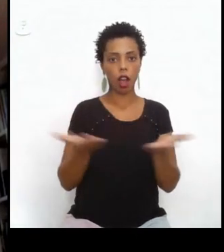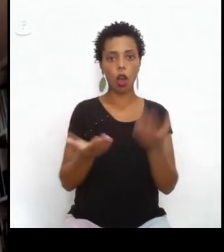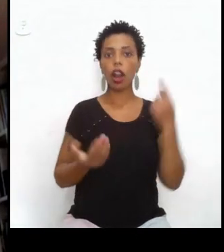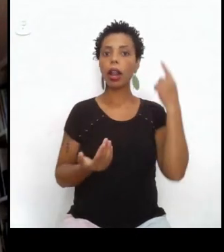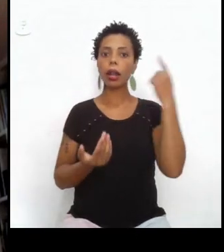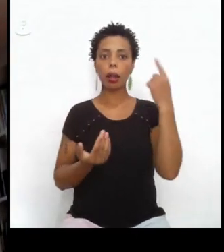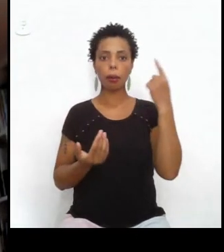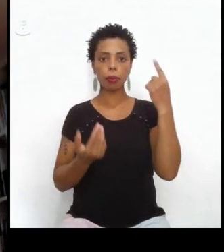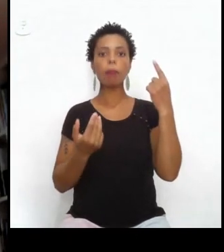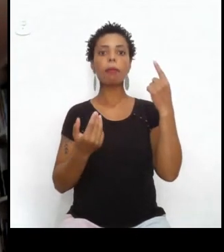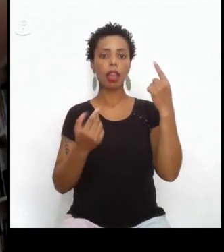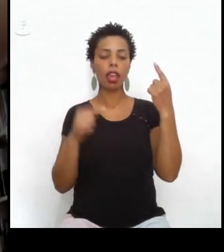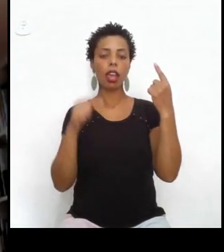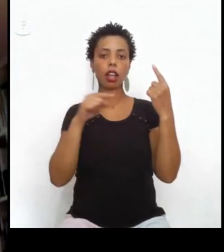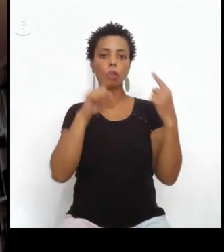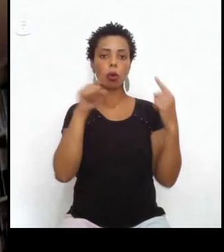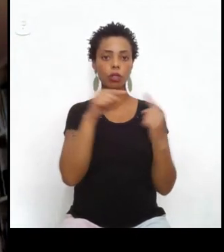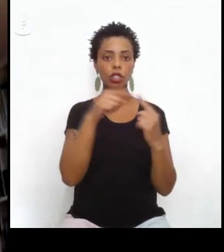missão do museu